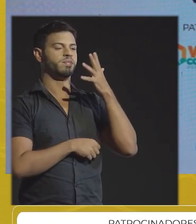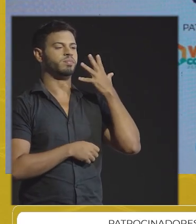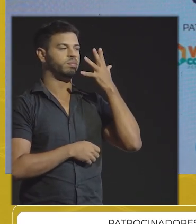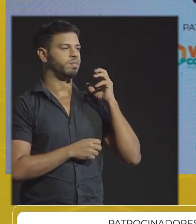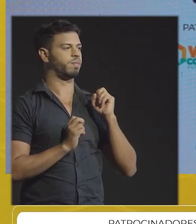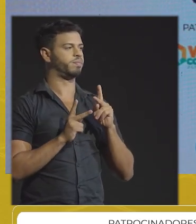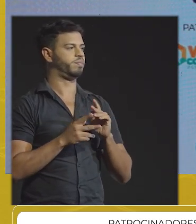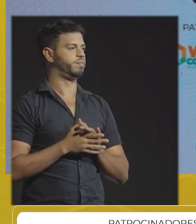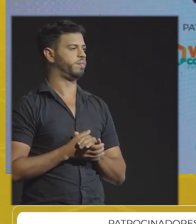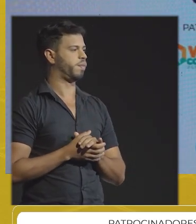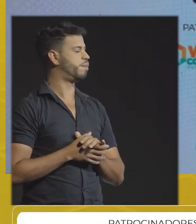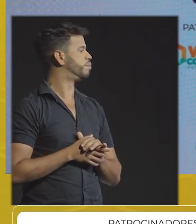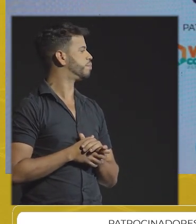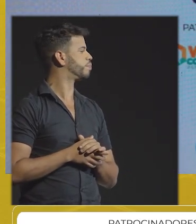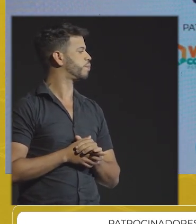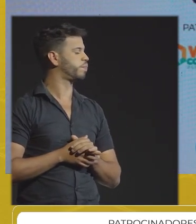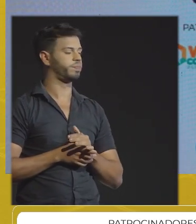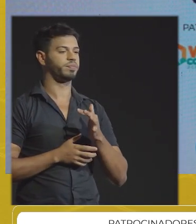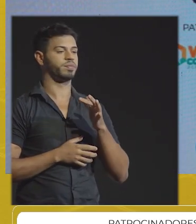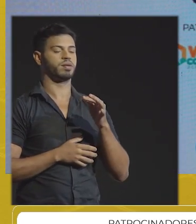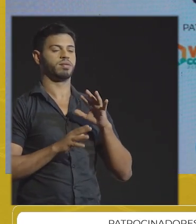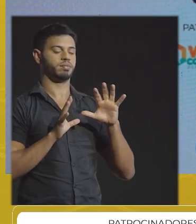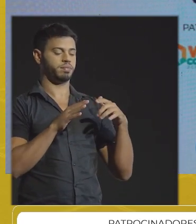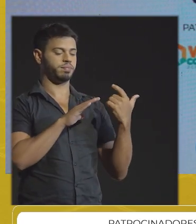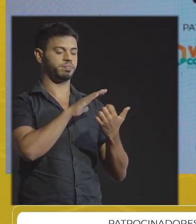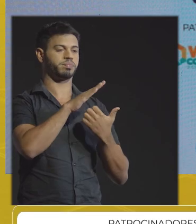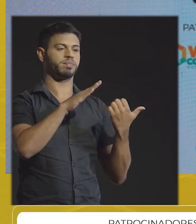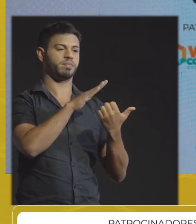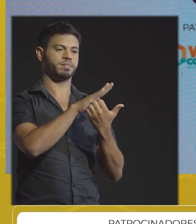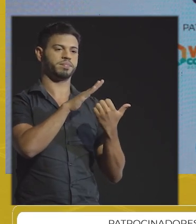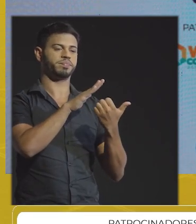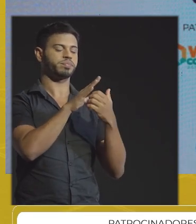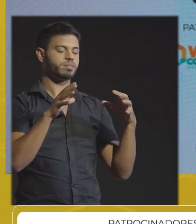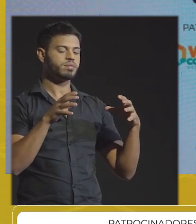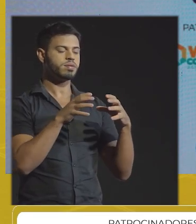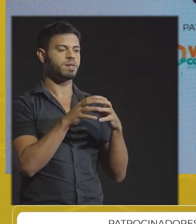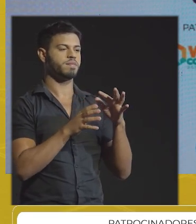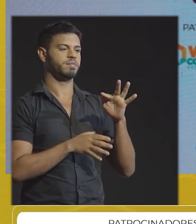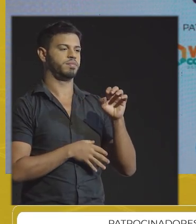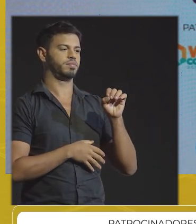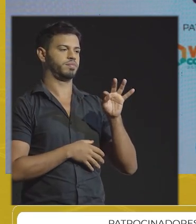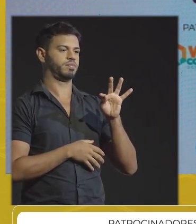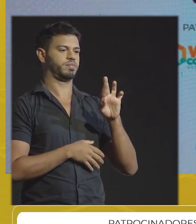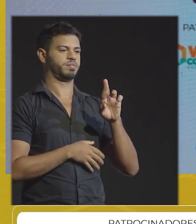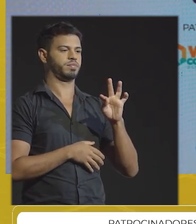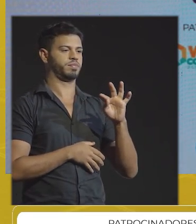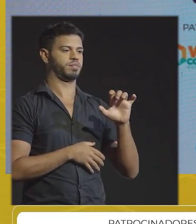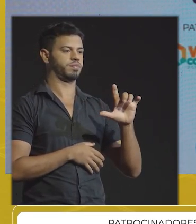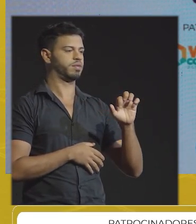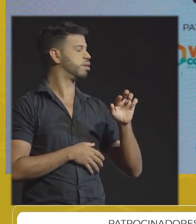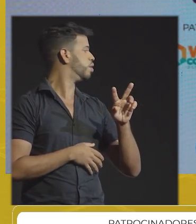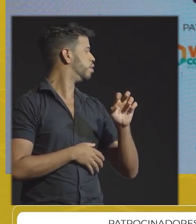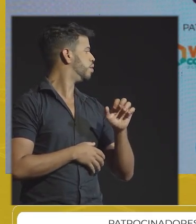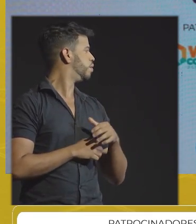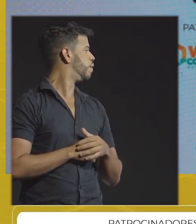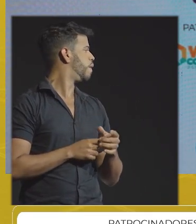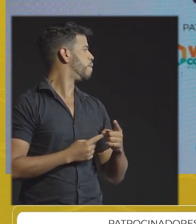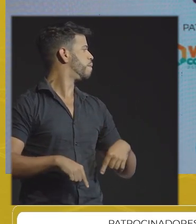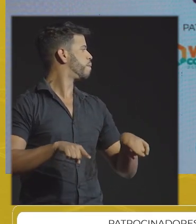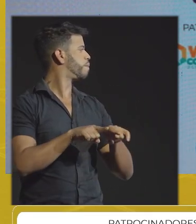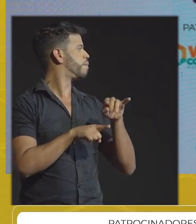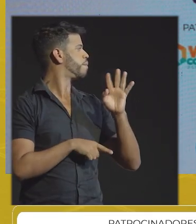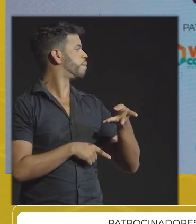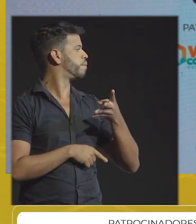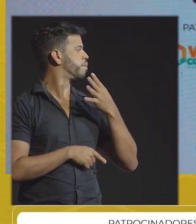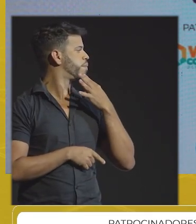tá bom a forte leve solar para quem não conhece é uma empresa do grupo Fort leve né Muito Possivelmente vocês já conhecem a